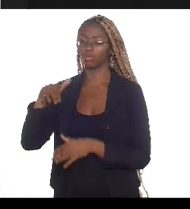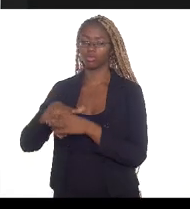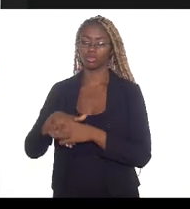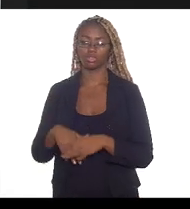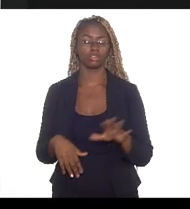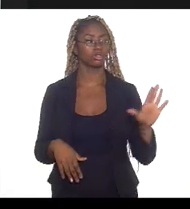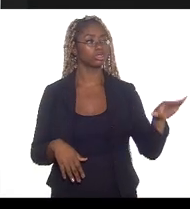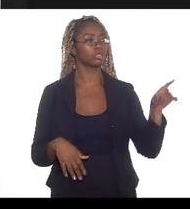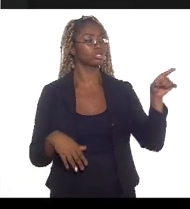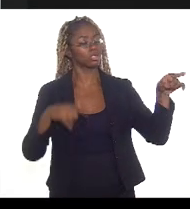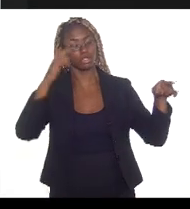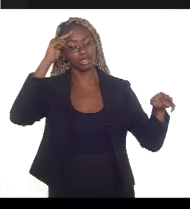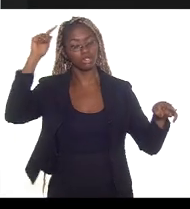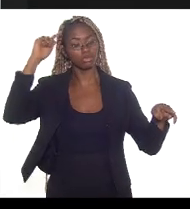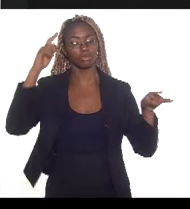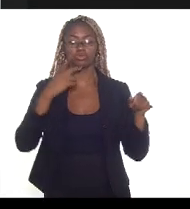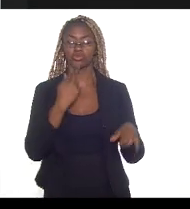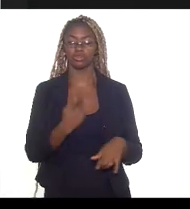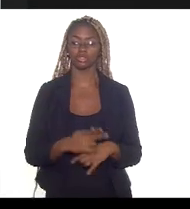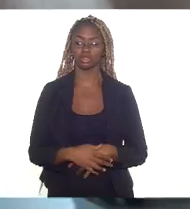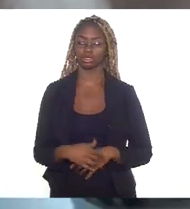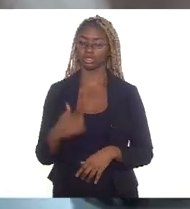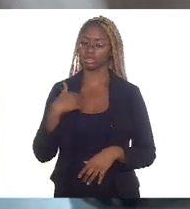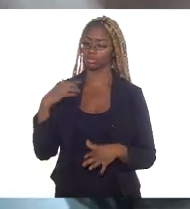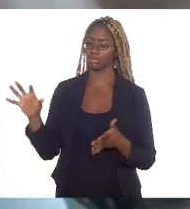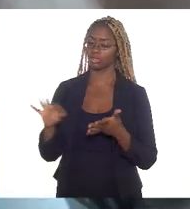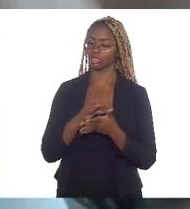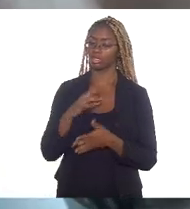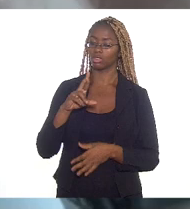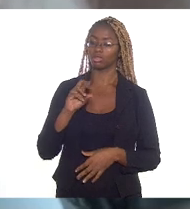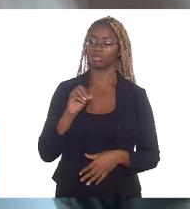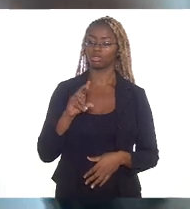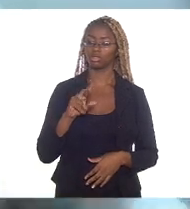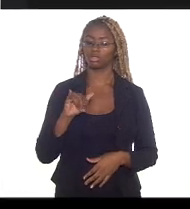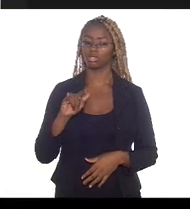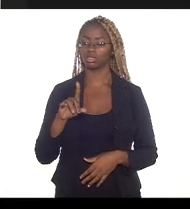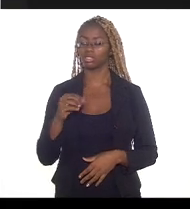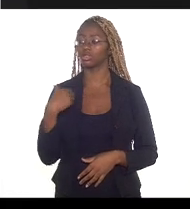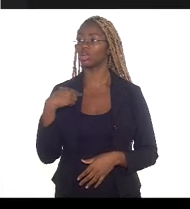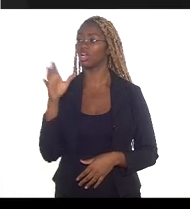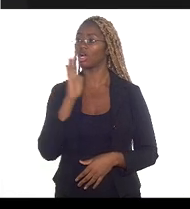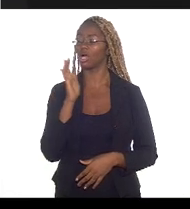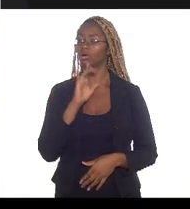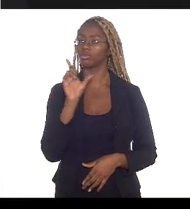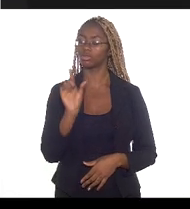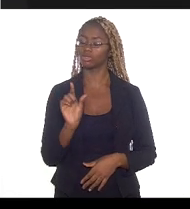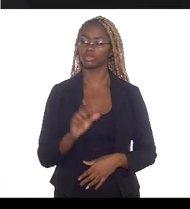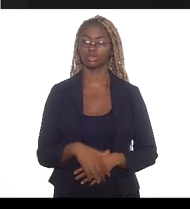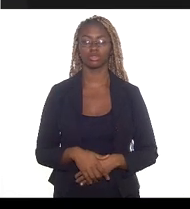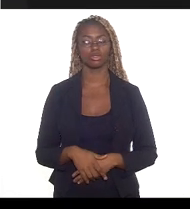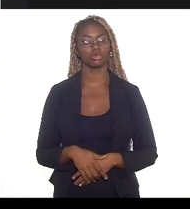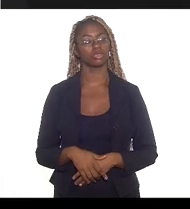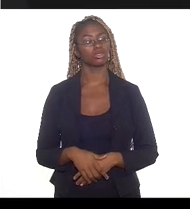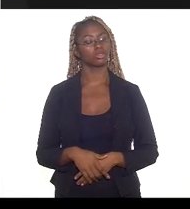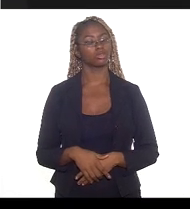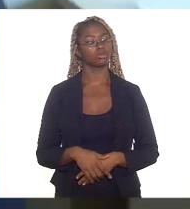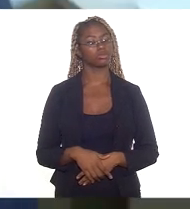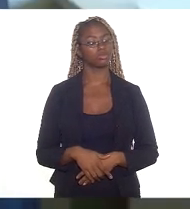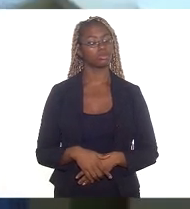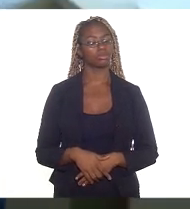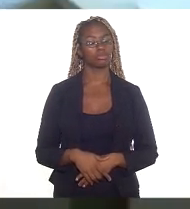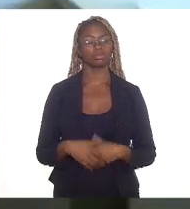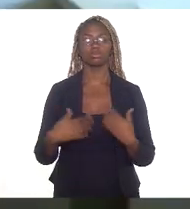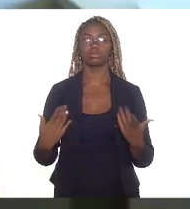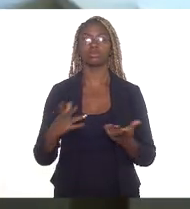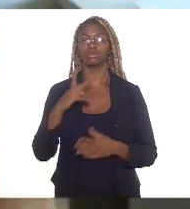favor. Seguida, presidente, me inscrever, por favor, Rodrigo Amorim, coisa rápida, tá? Senhor presidente,